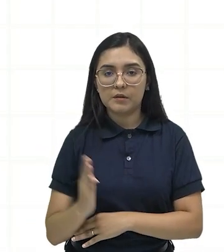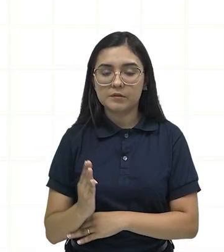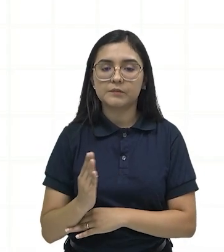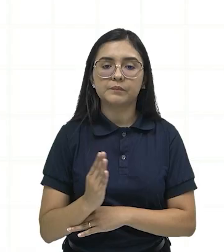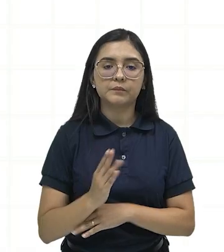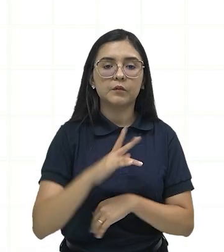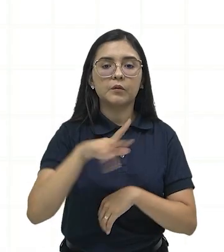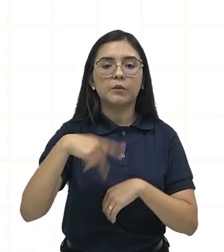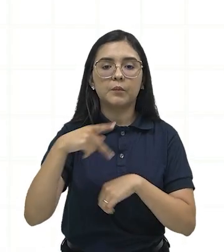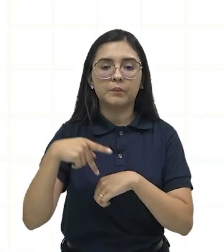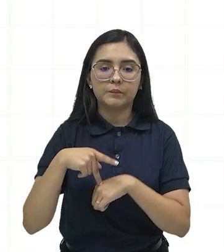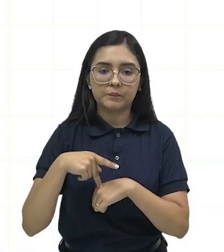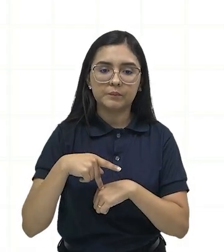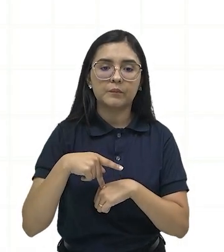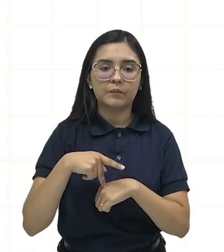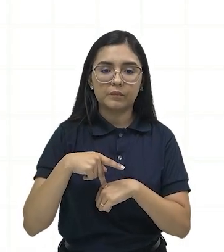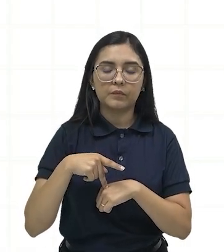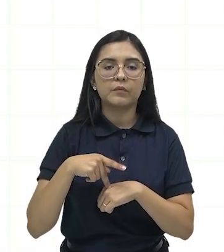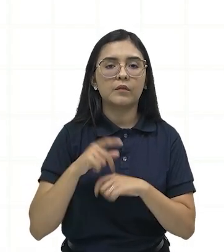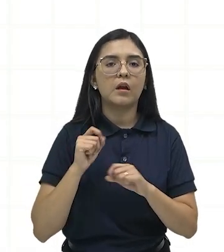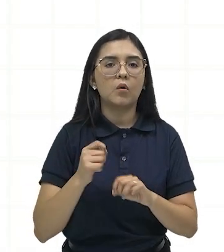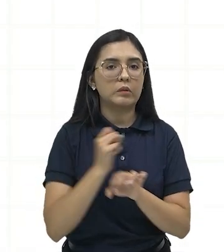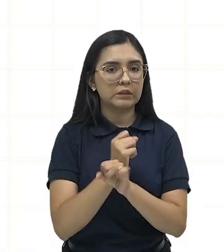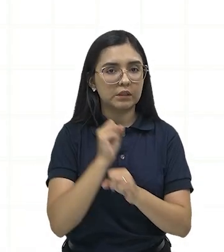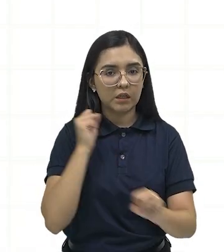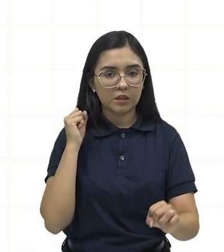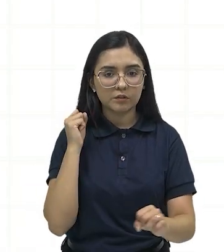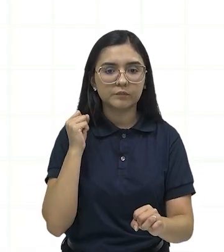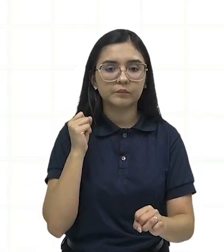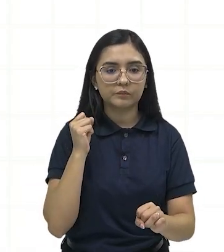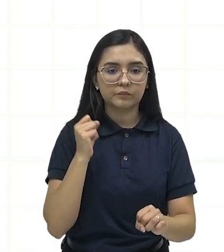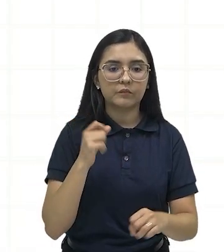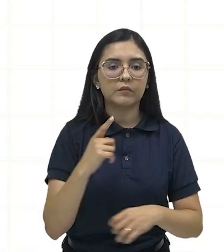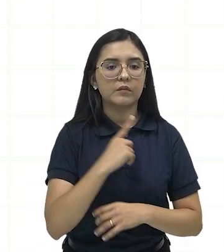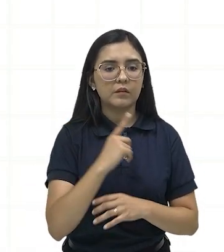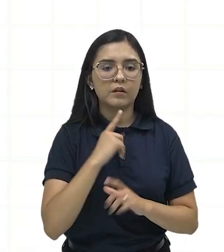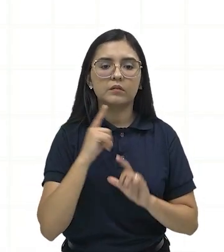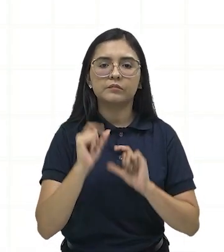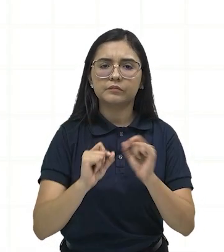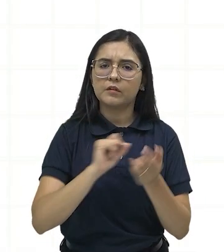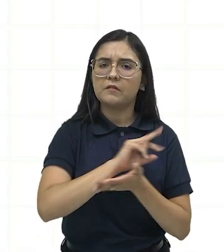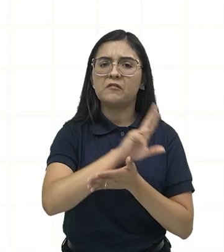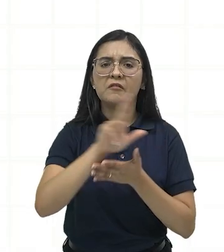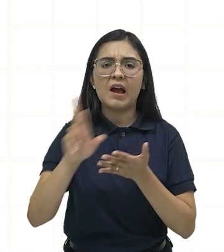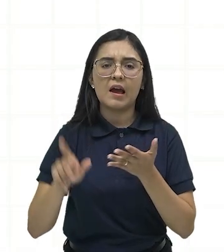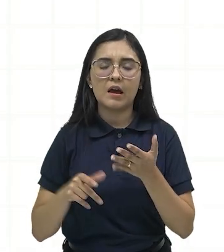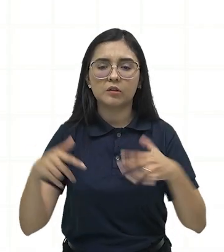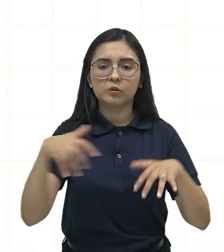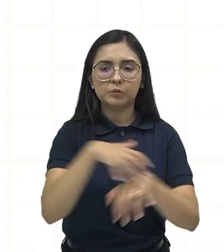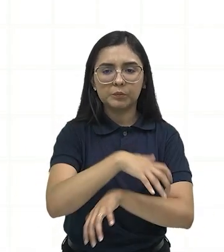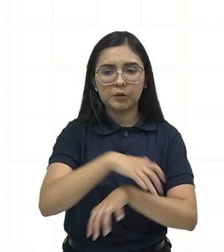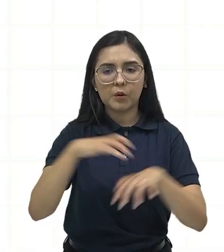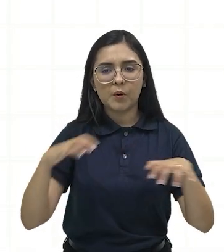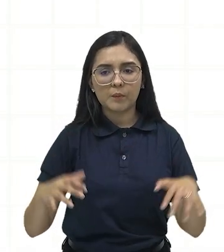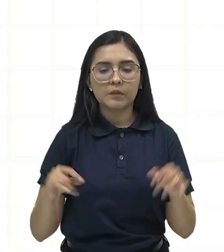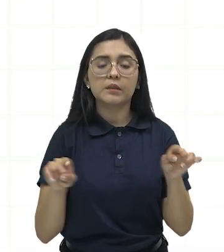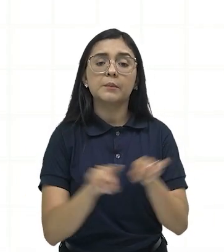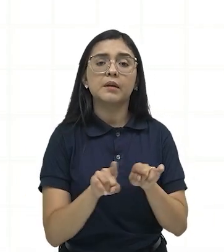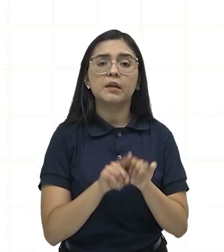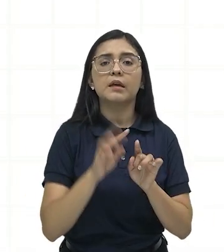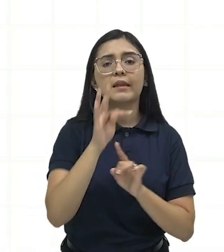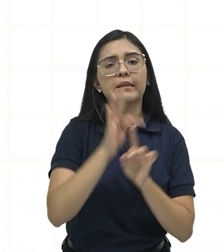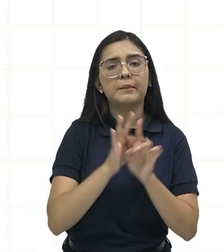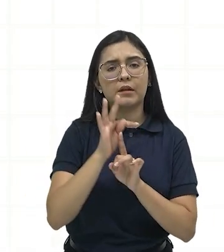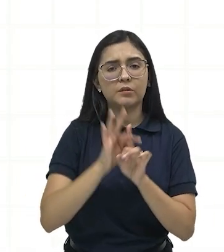uma dimensão continental, ele é muito grande, nós temos vários biomas e nós temos essas